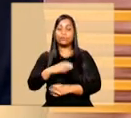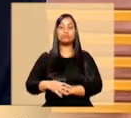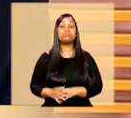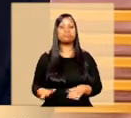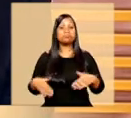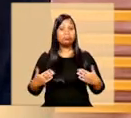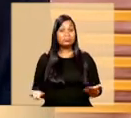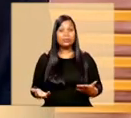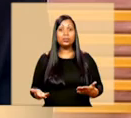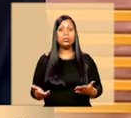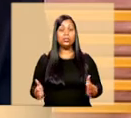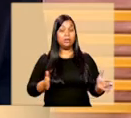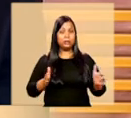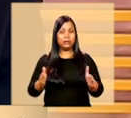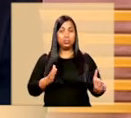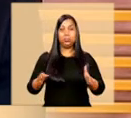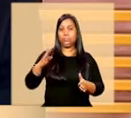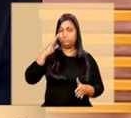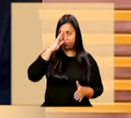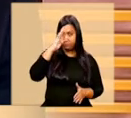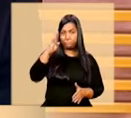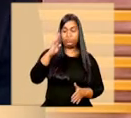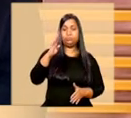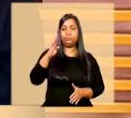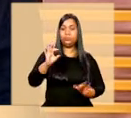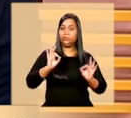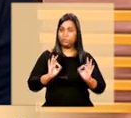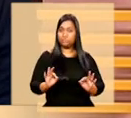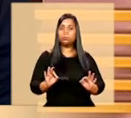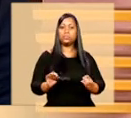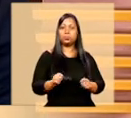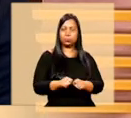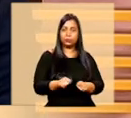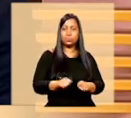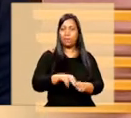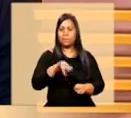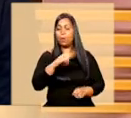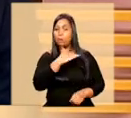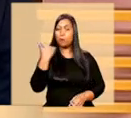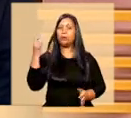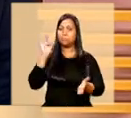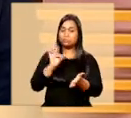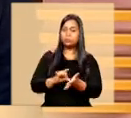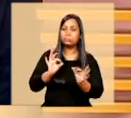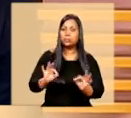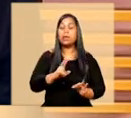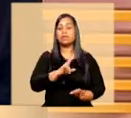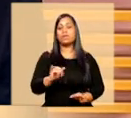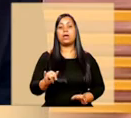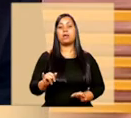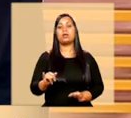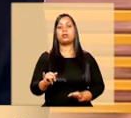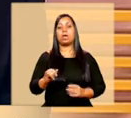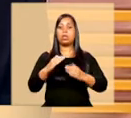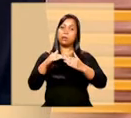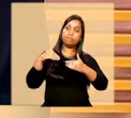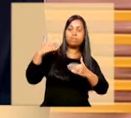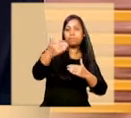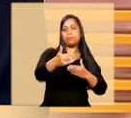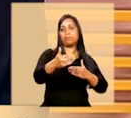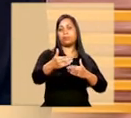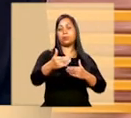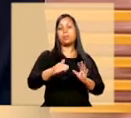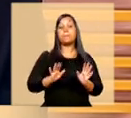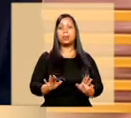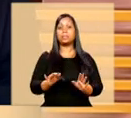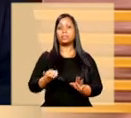outros. Então, só nessas situações de prioridades, onde ele realmente está com um risco de morte iminente, ele é priorizado e passa na frente dos